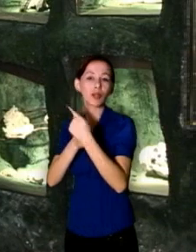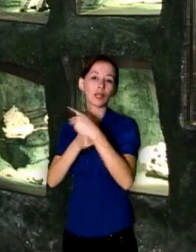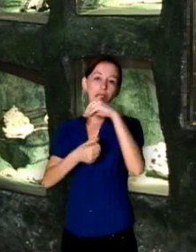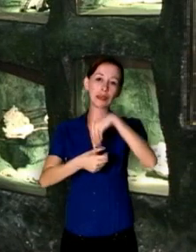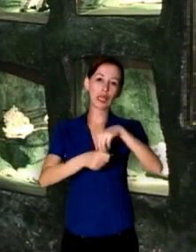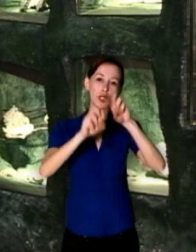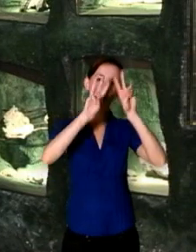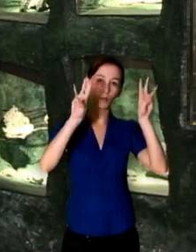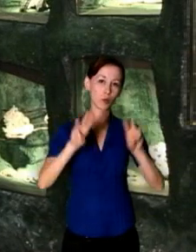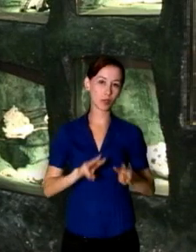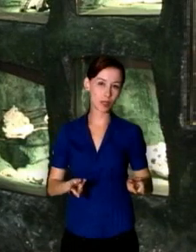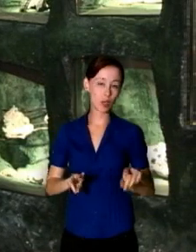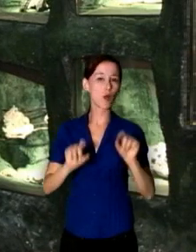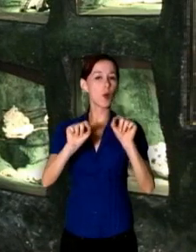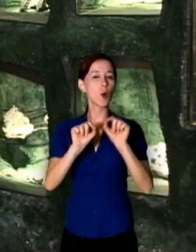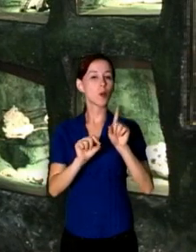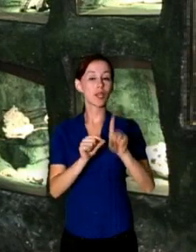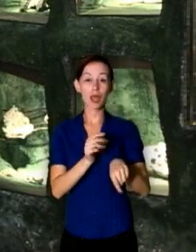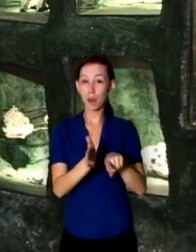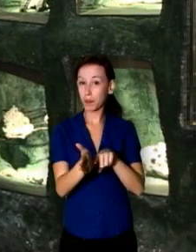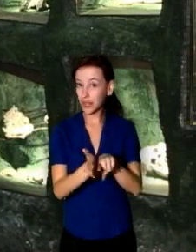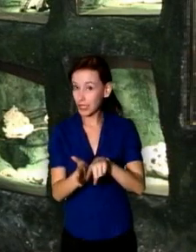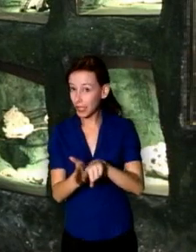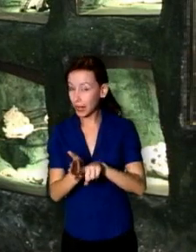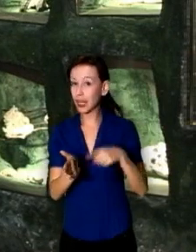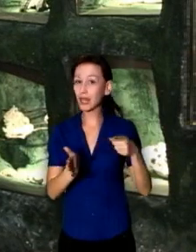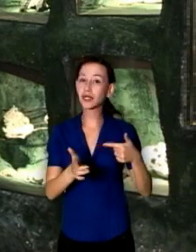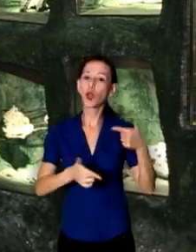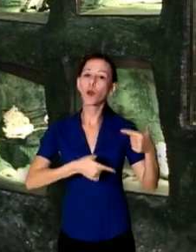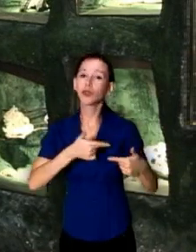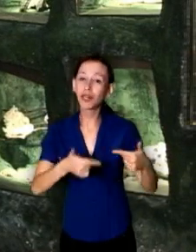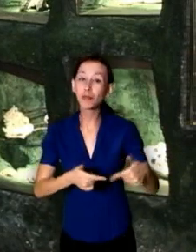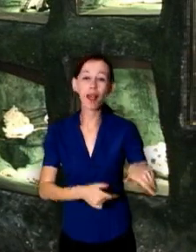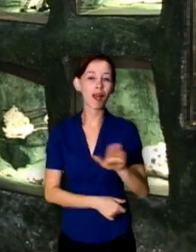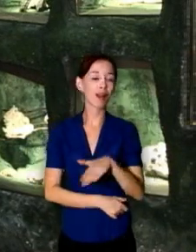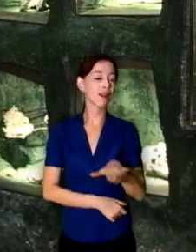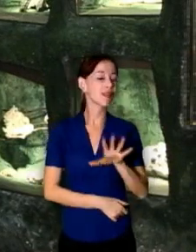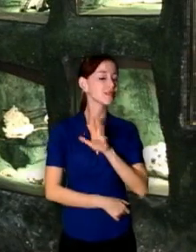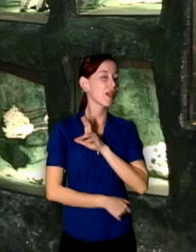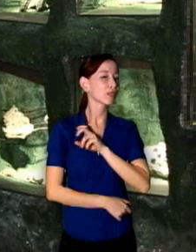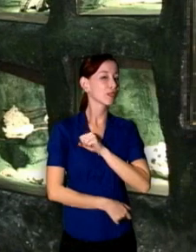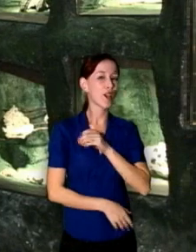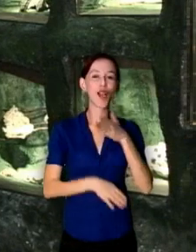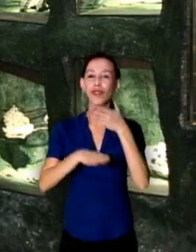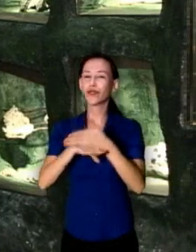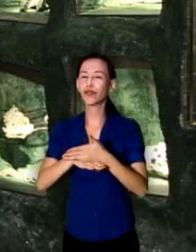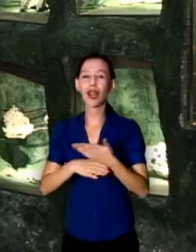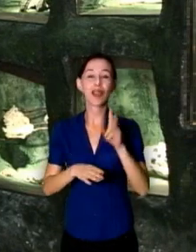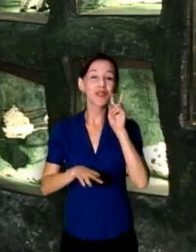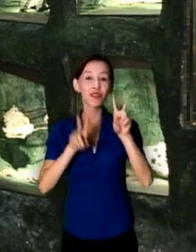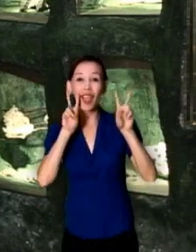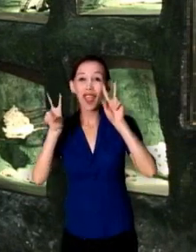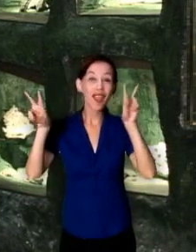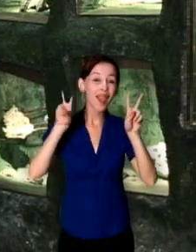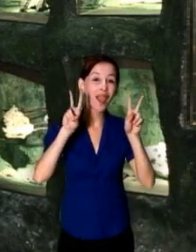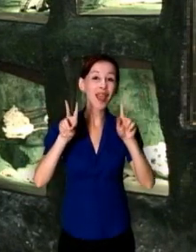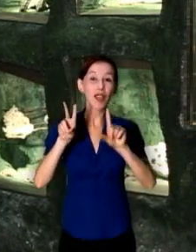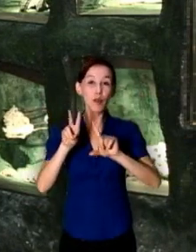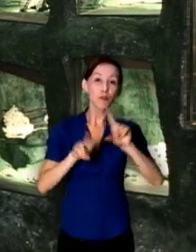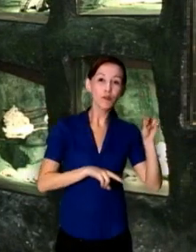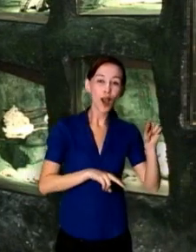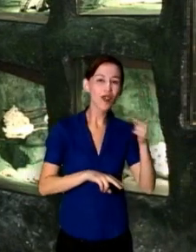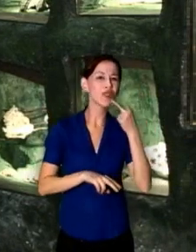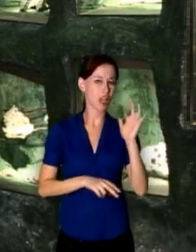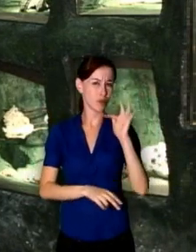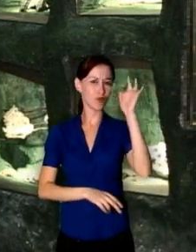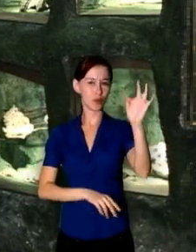que é a pesquisa, o trabalho, e as crianças adoram, participam e saem daqui muitas vezes falando